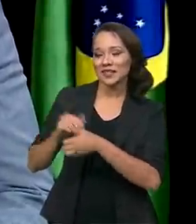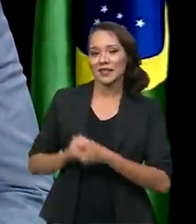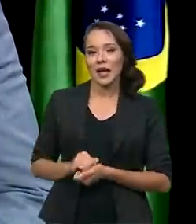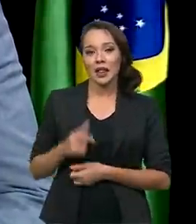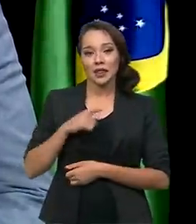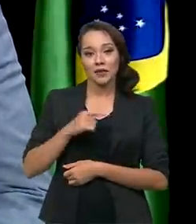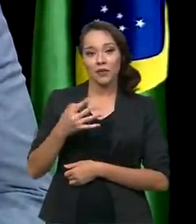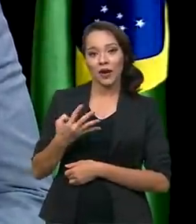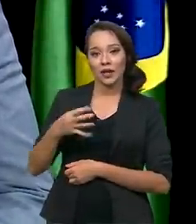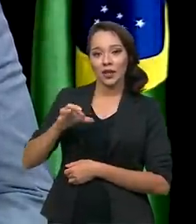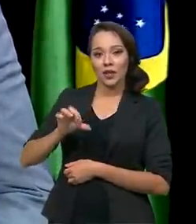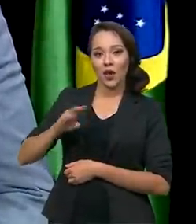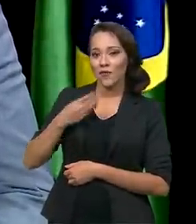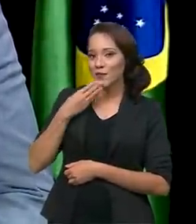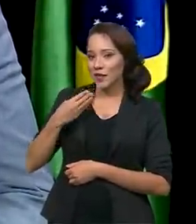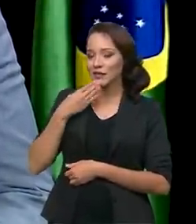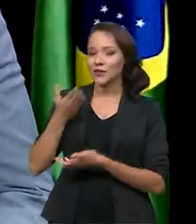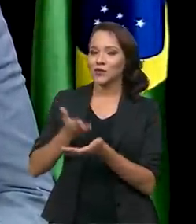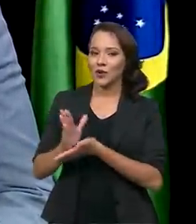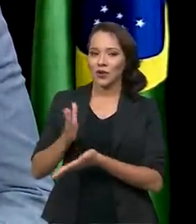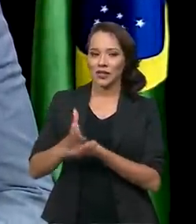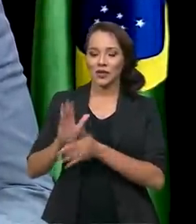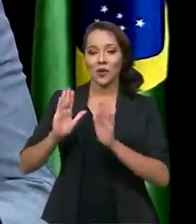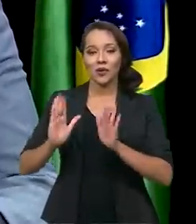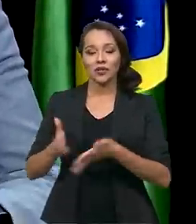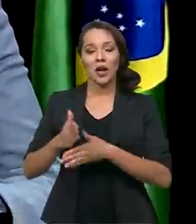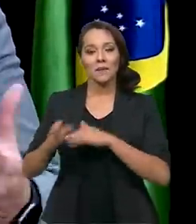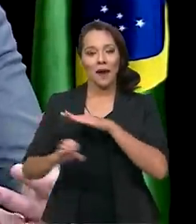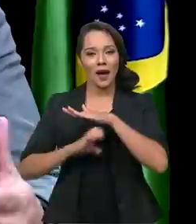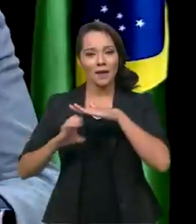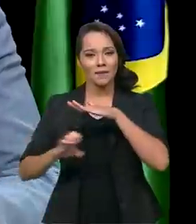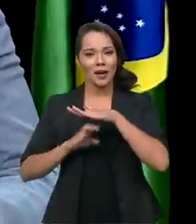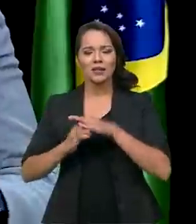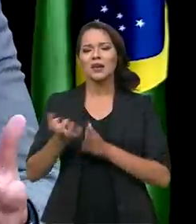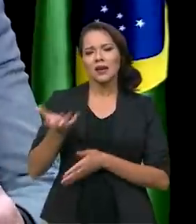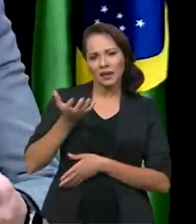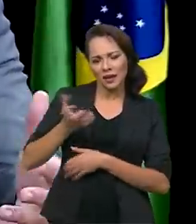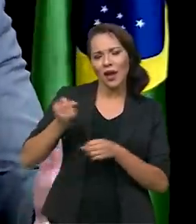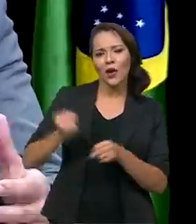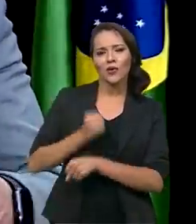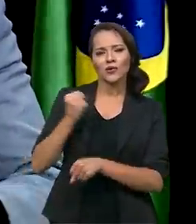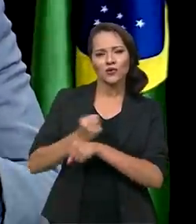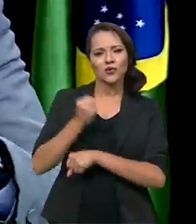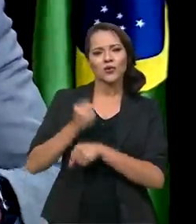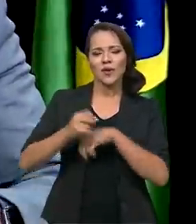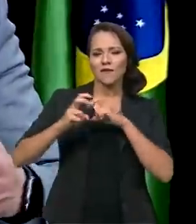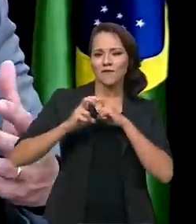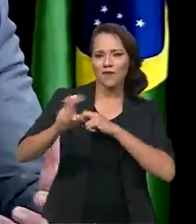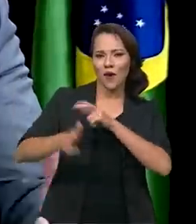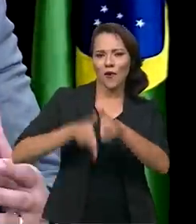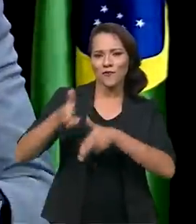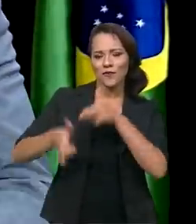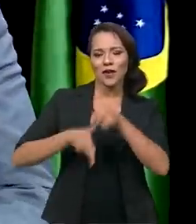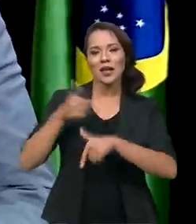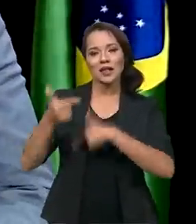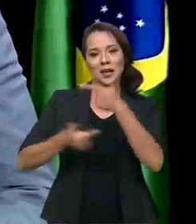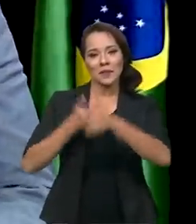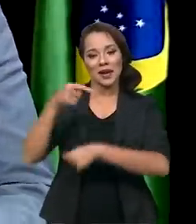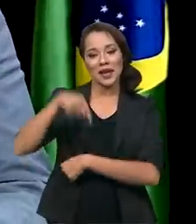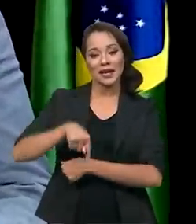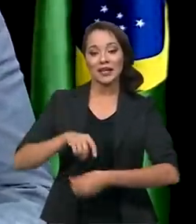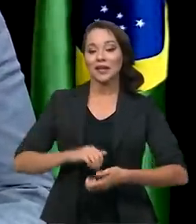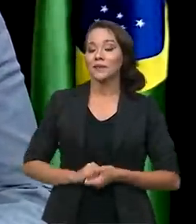recebeu 49 pedidos de autorização para empreendedores que querem construir segmentos ferroviários, operar